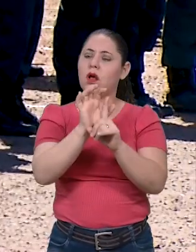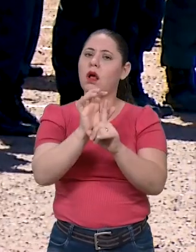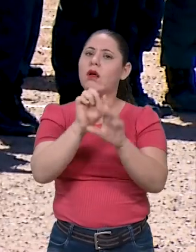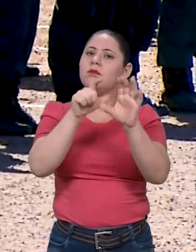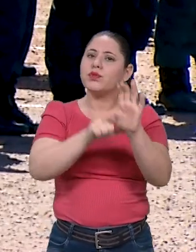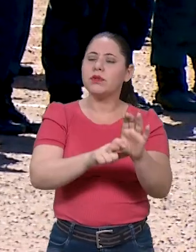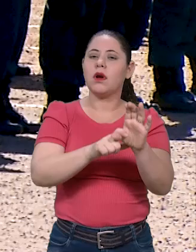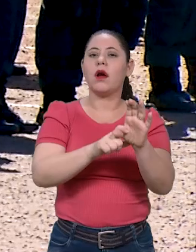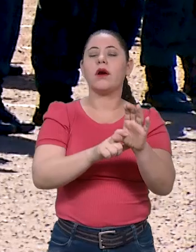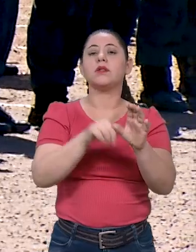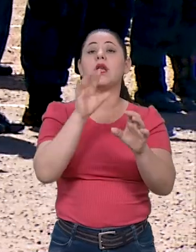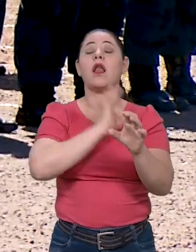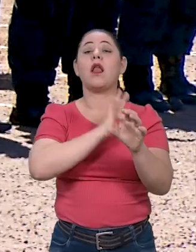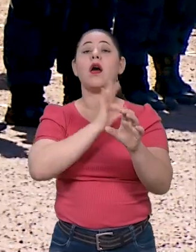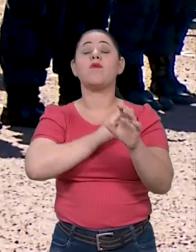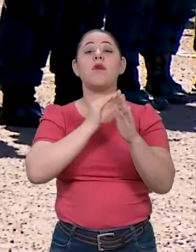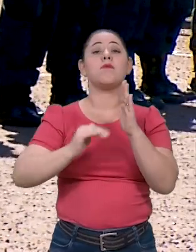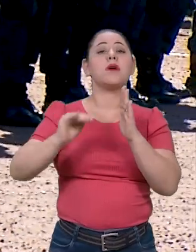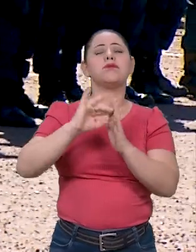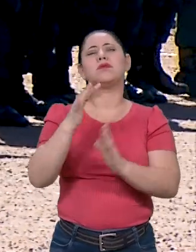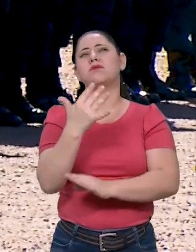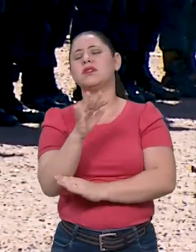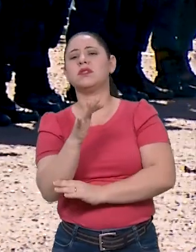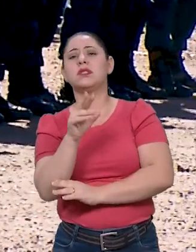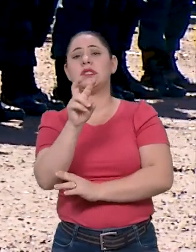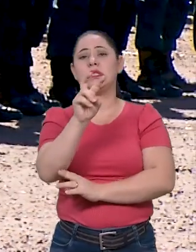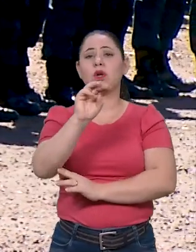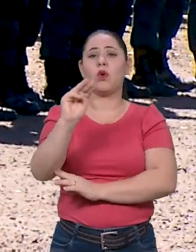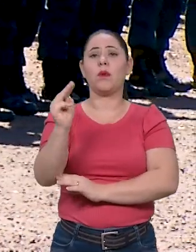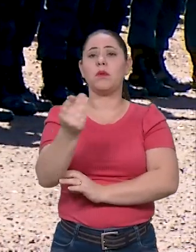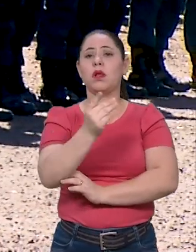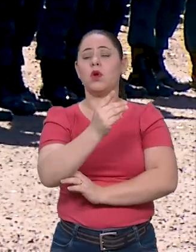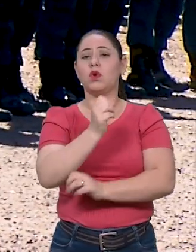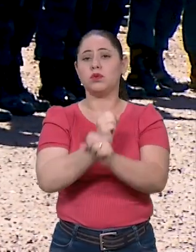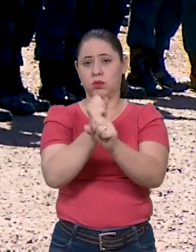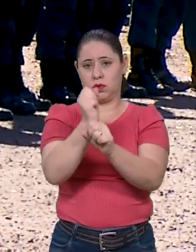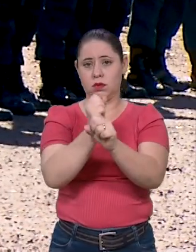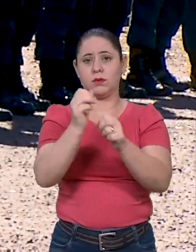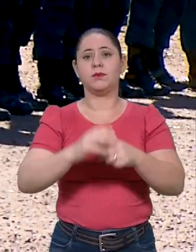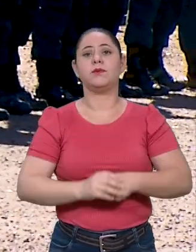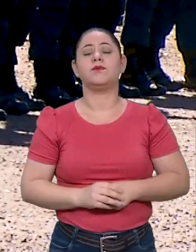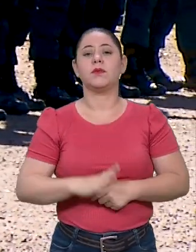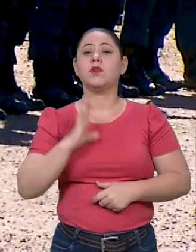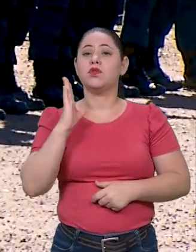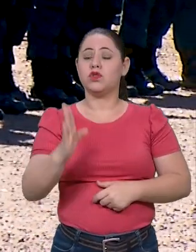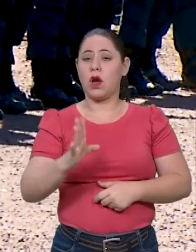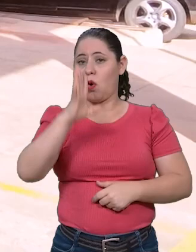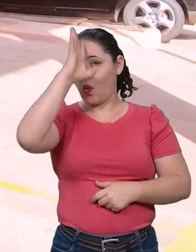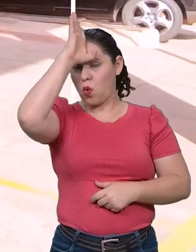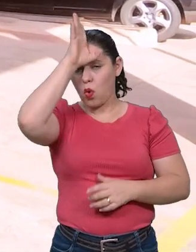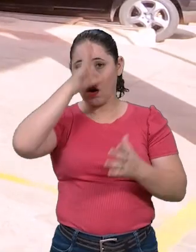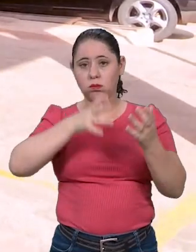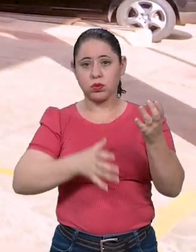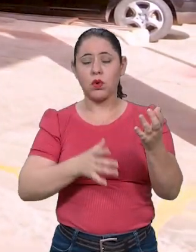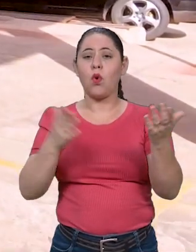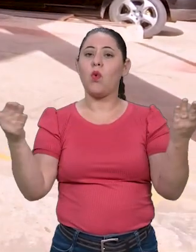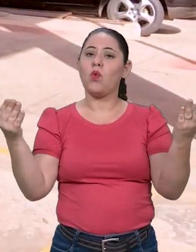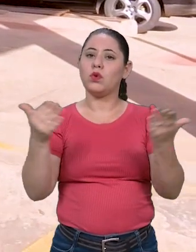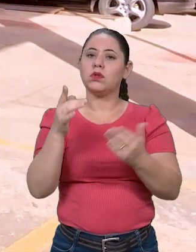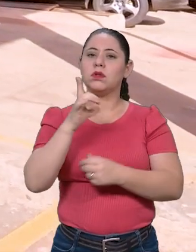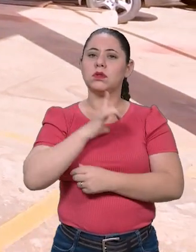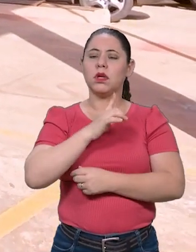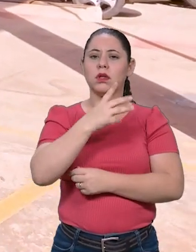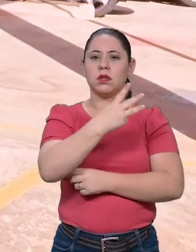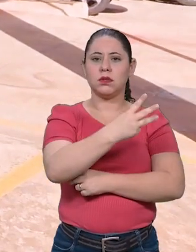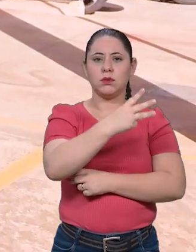o impacto financeiro segundo projeto será de aproximadamente 5 milhões por ano já o corpo